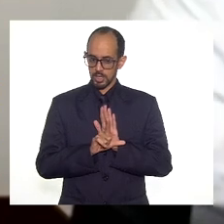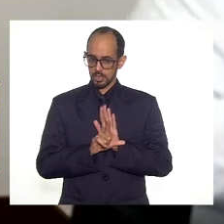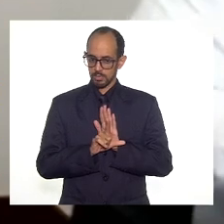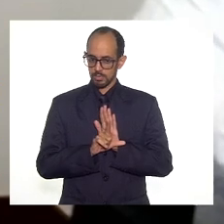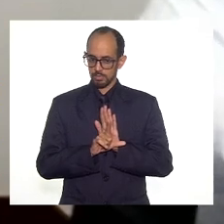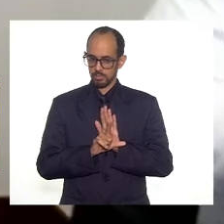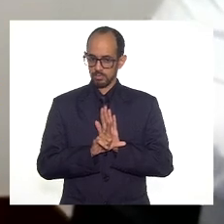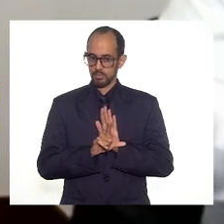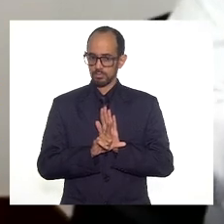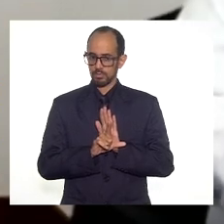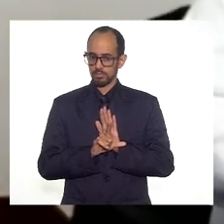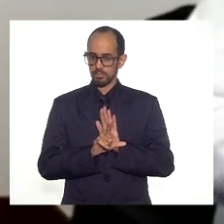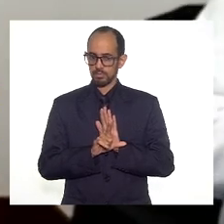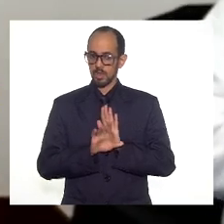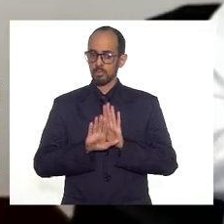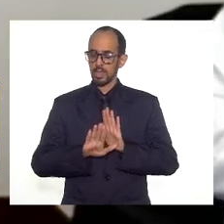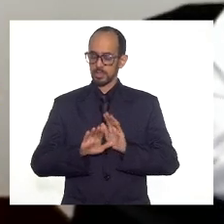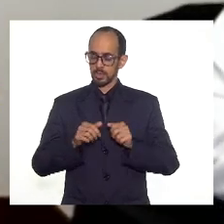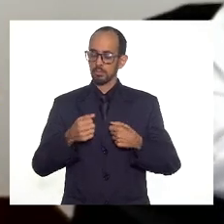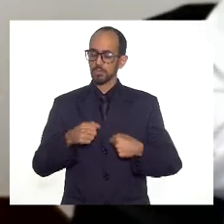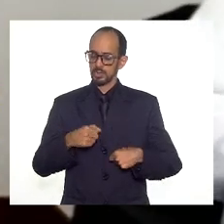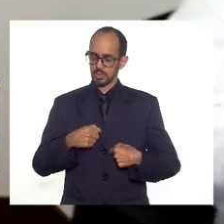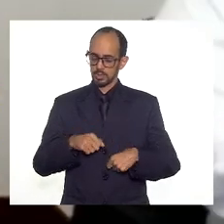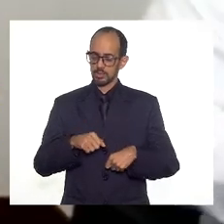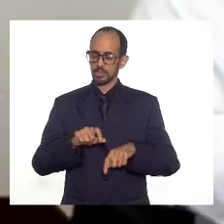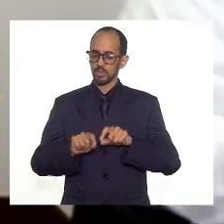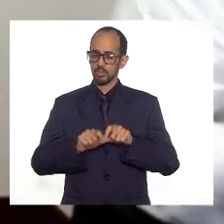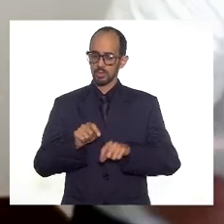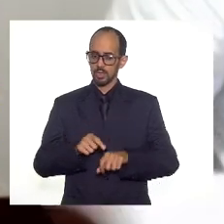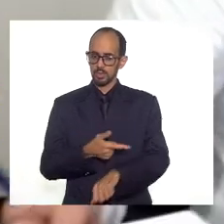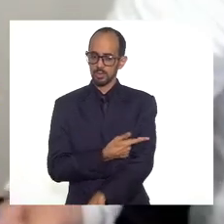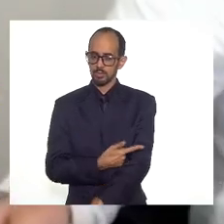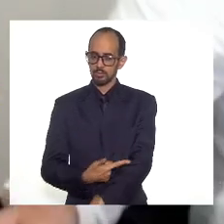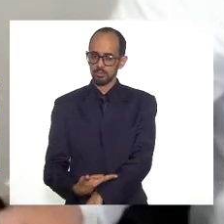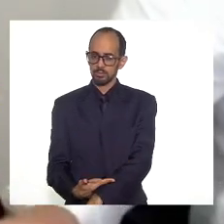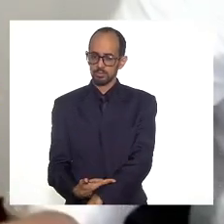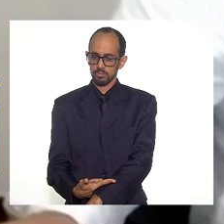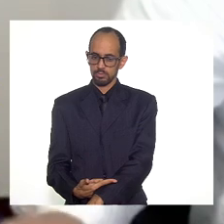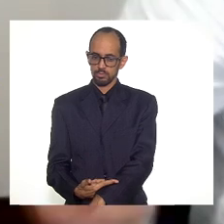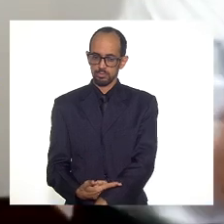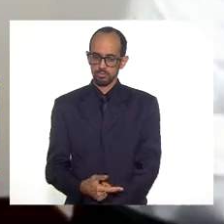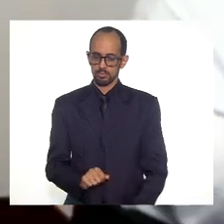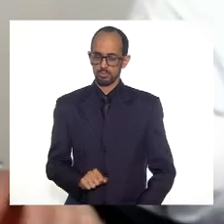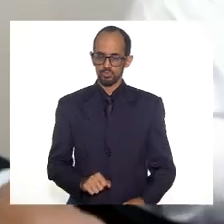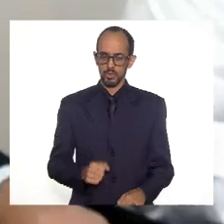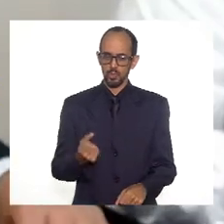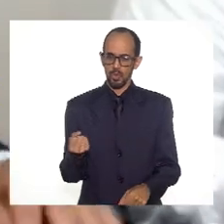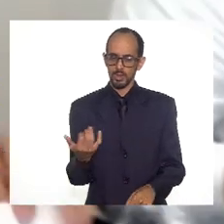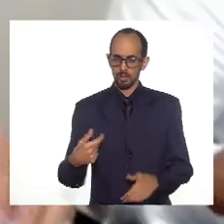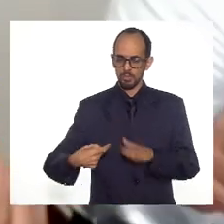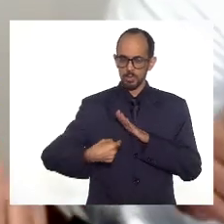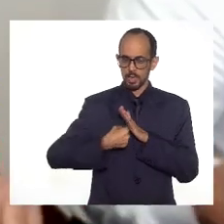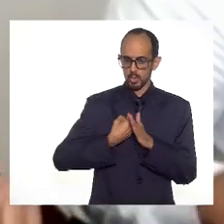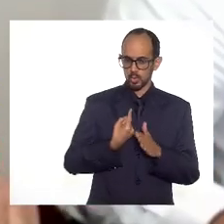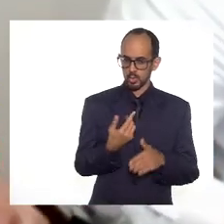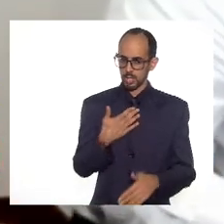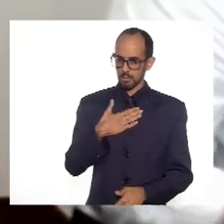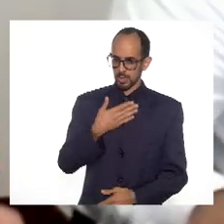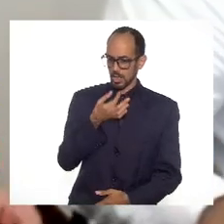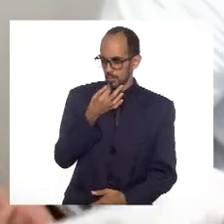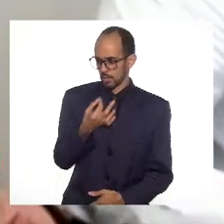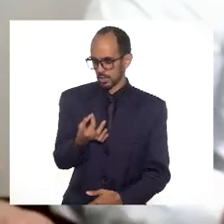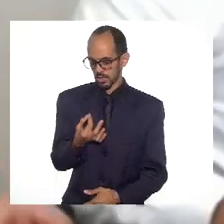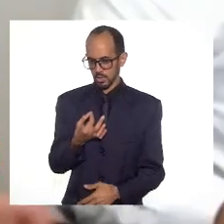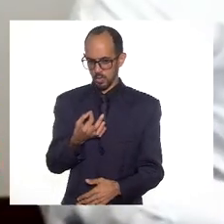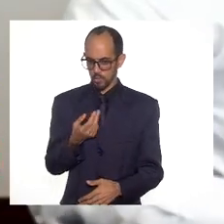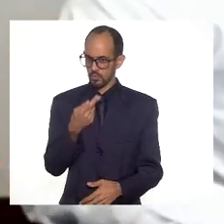proposição. A gente tem que ter o bom senso. E eu disse a ele que, no meu entendimento, ele perguntou se era constitucional, disse a ele a minha opinião e